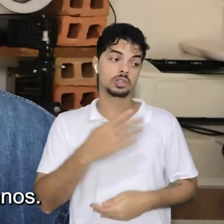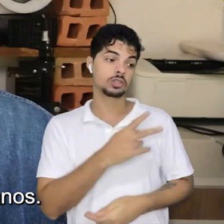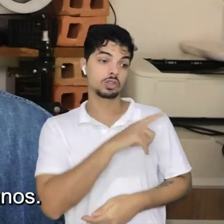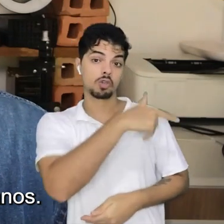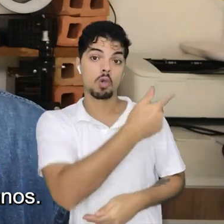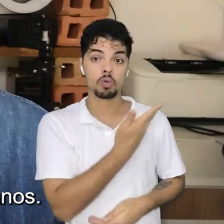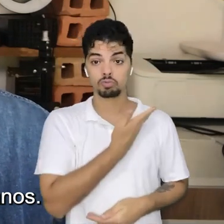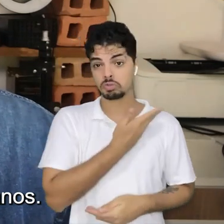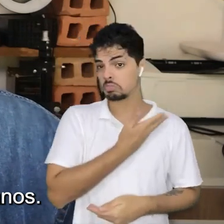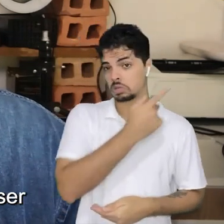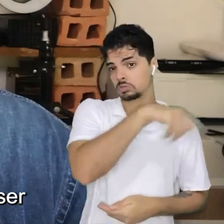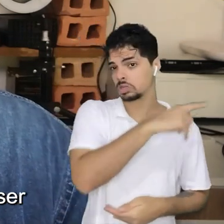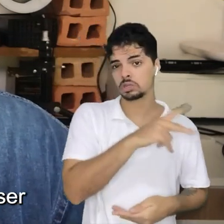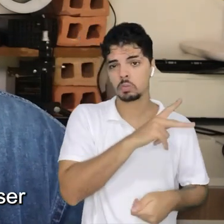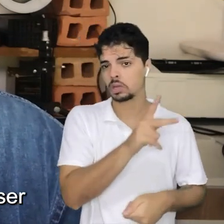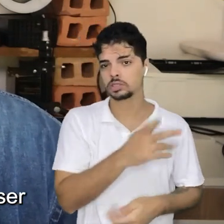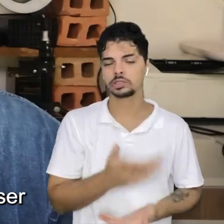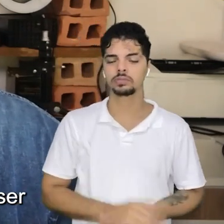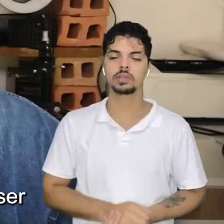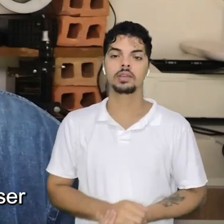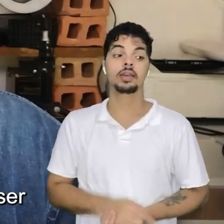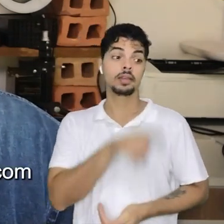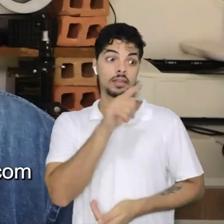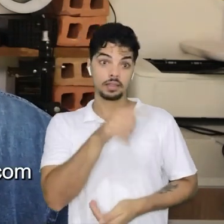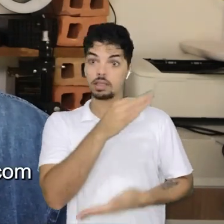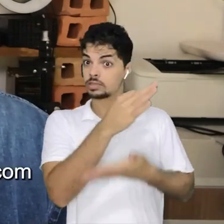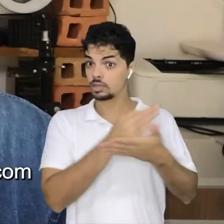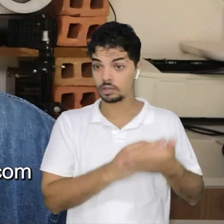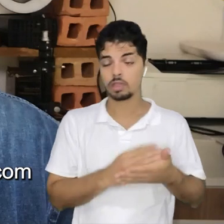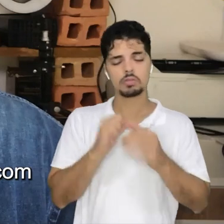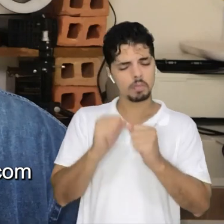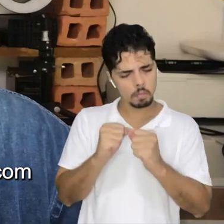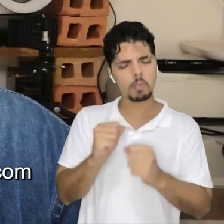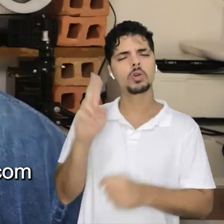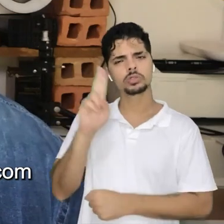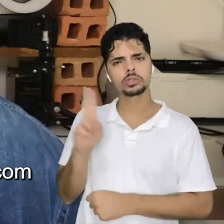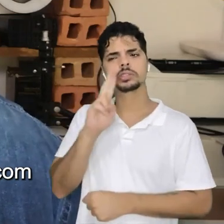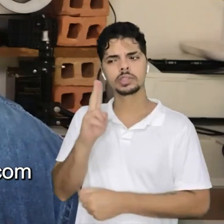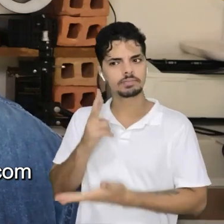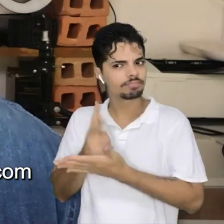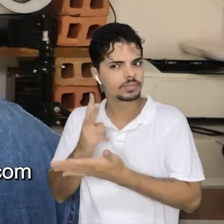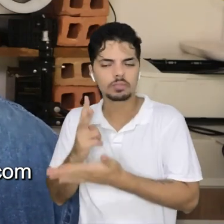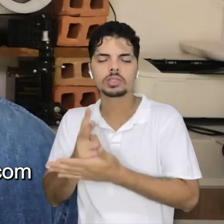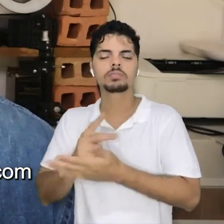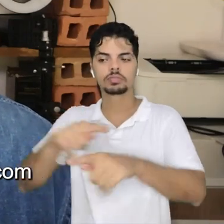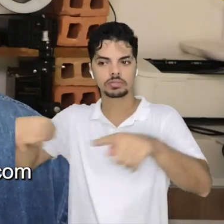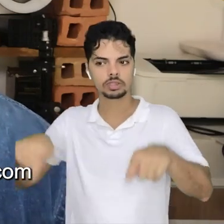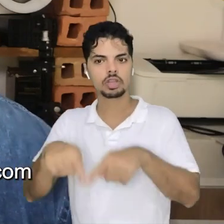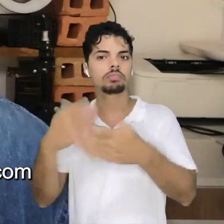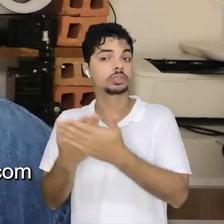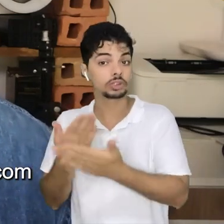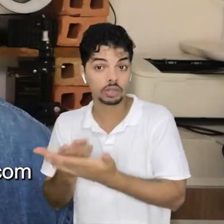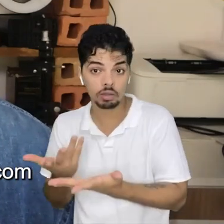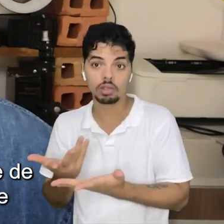republicanos esse texto de Fabrício Prado pode ser utilizado em sala de aula iniciando com uma leitura atenta